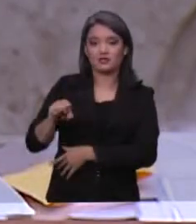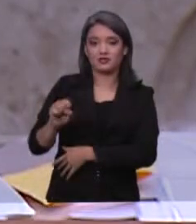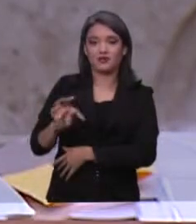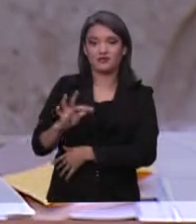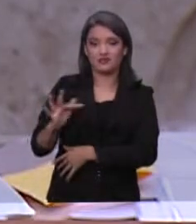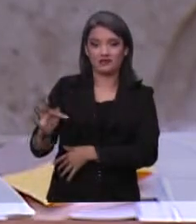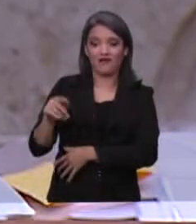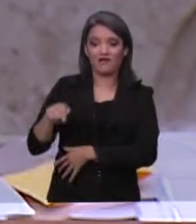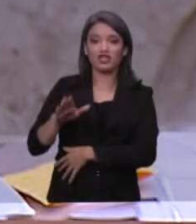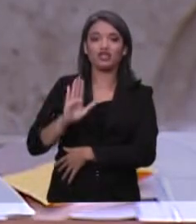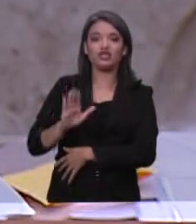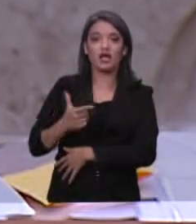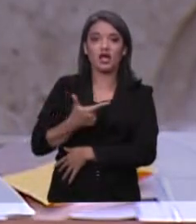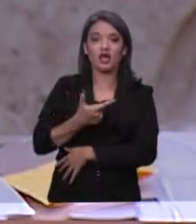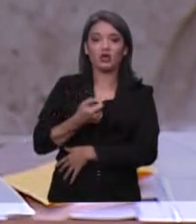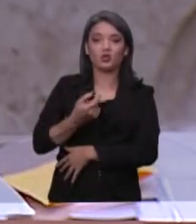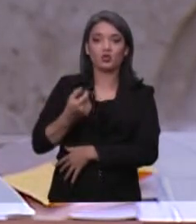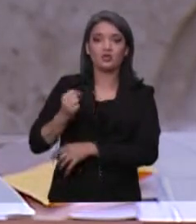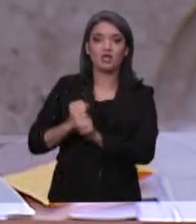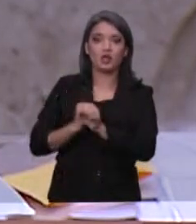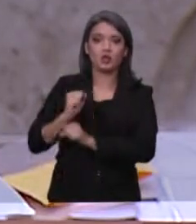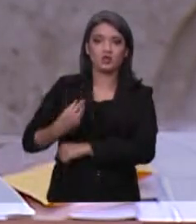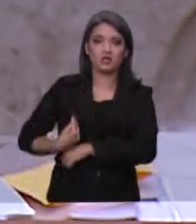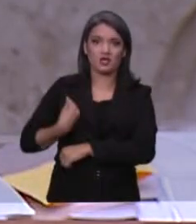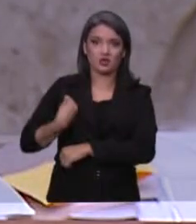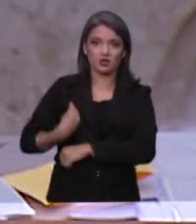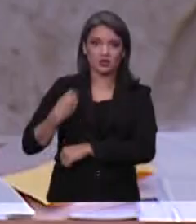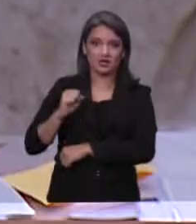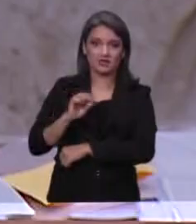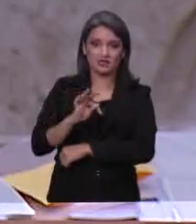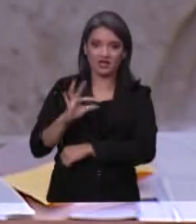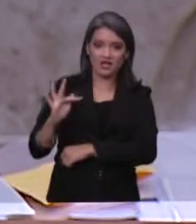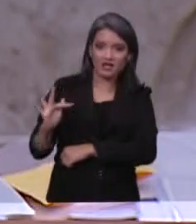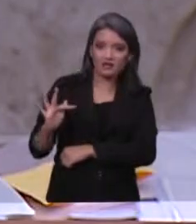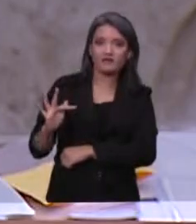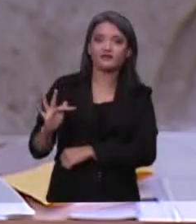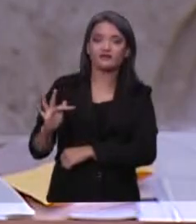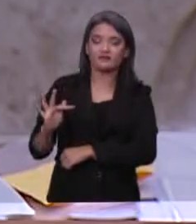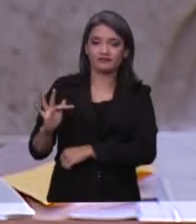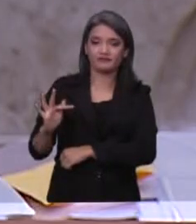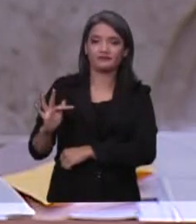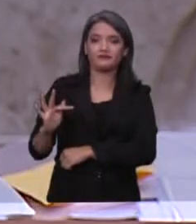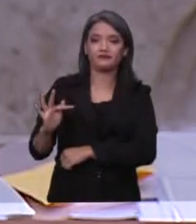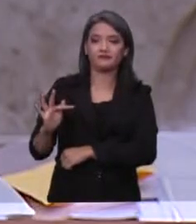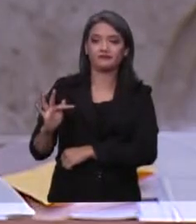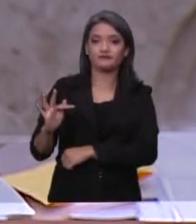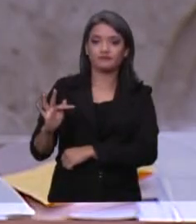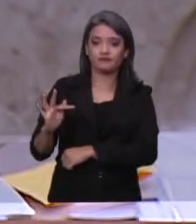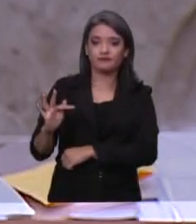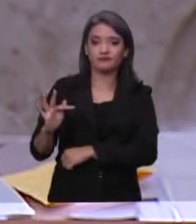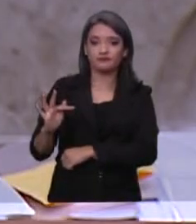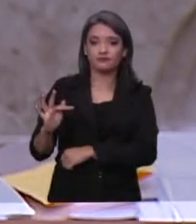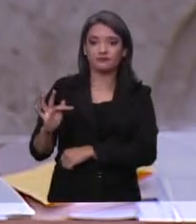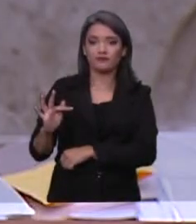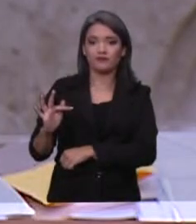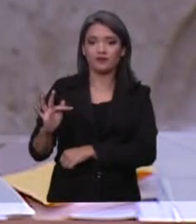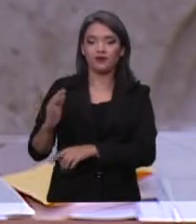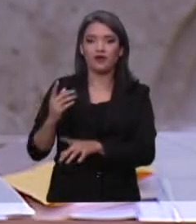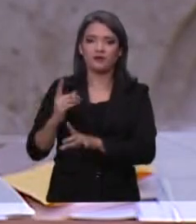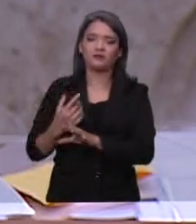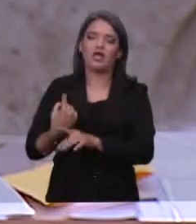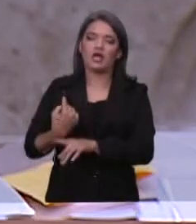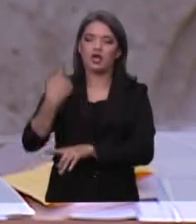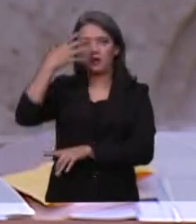quase 200 anos de existência, considerados, como eu sempre relembro, os períodos do Império e da